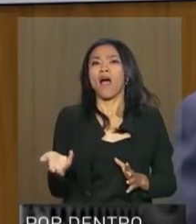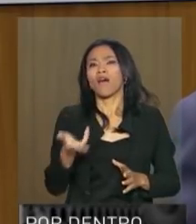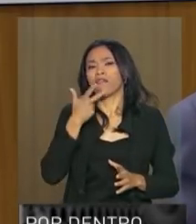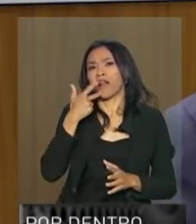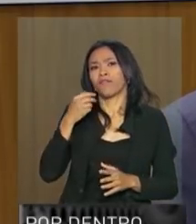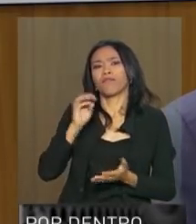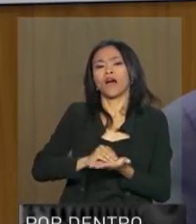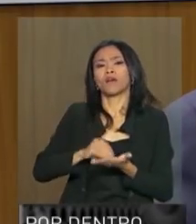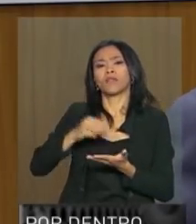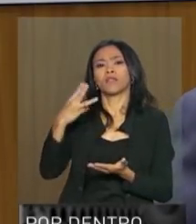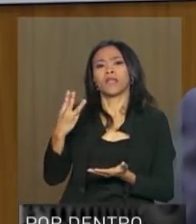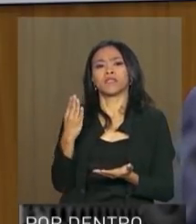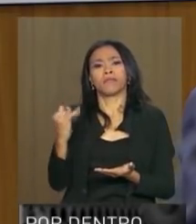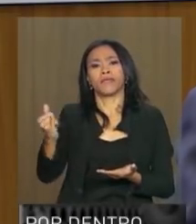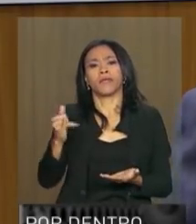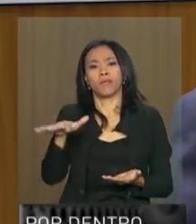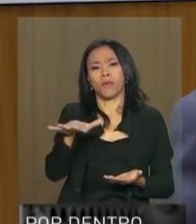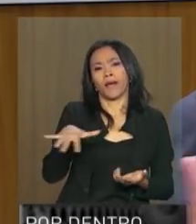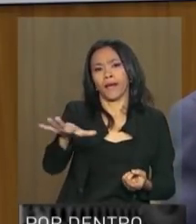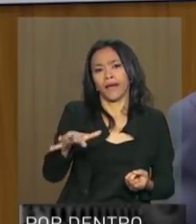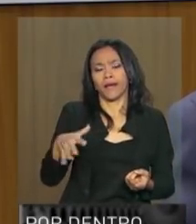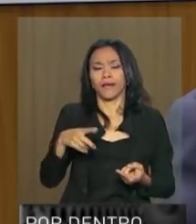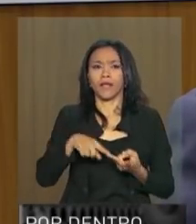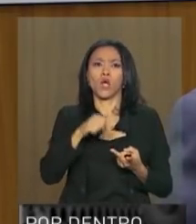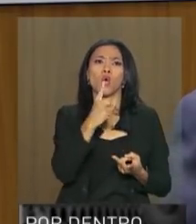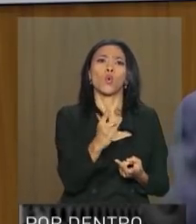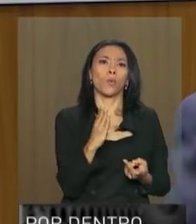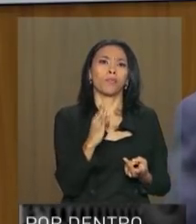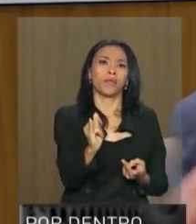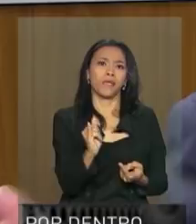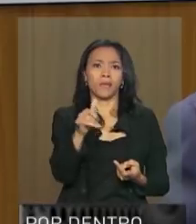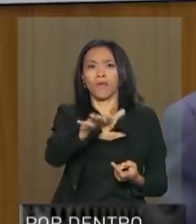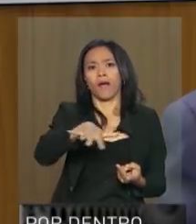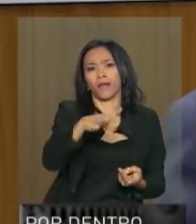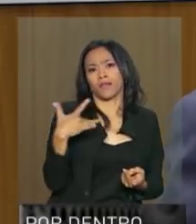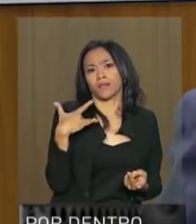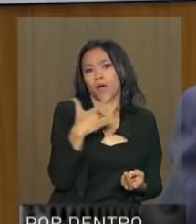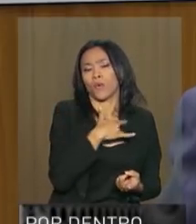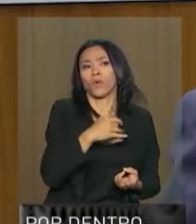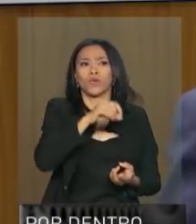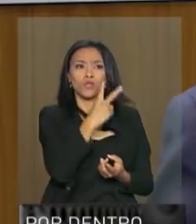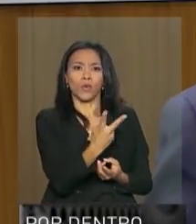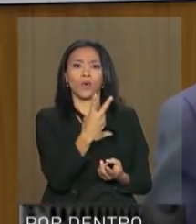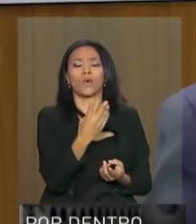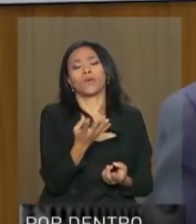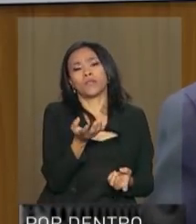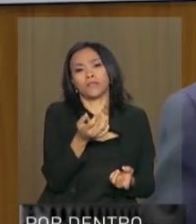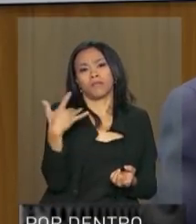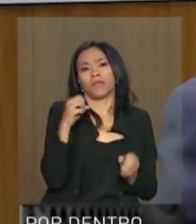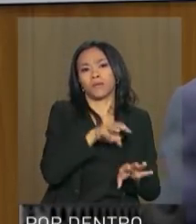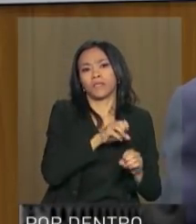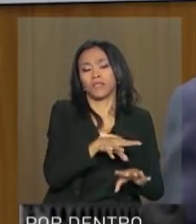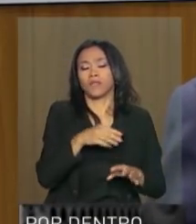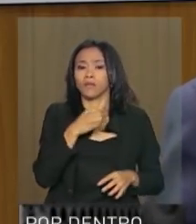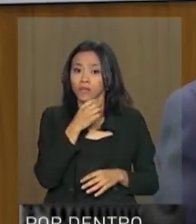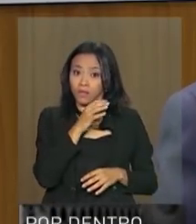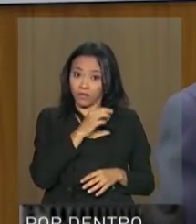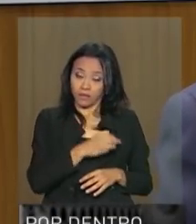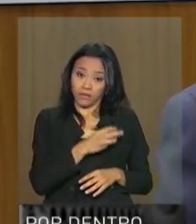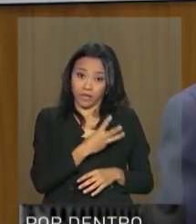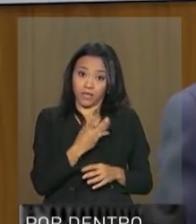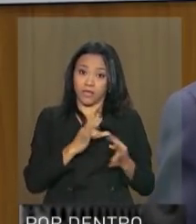3 bilhões para uma determinada área, né? 1 bilhão para a saúde, 2 para a educação, 3 para a ciência e tecnologia, e só o